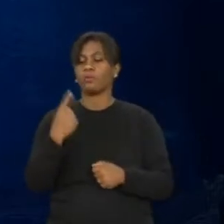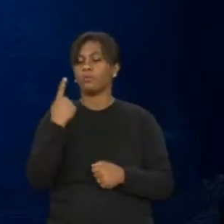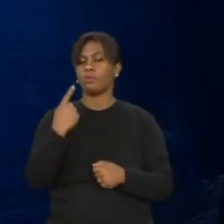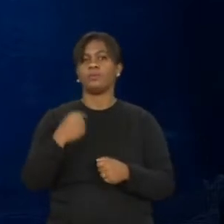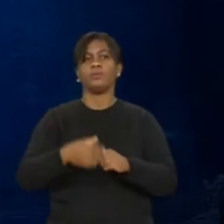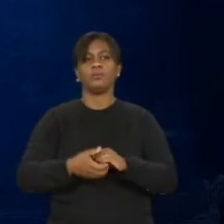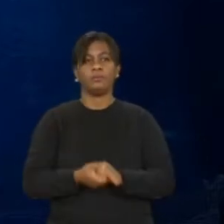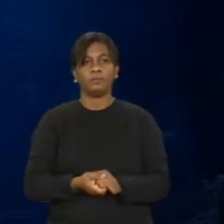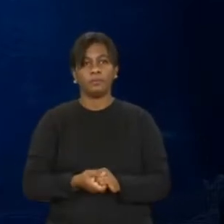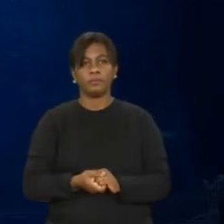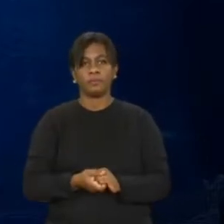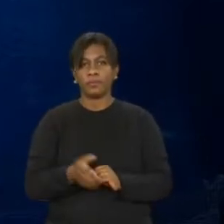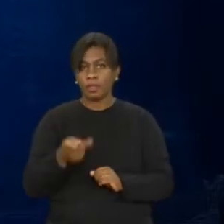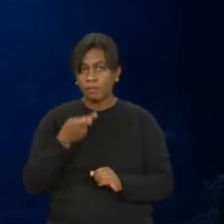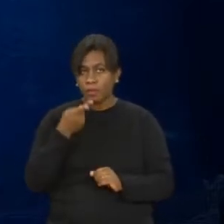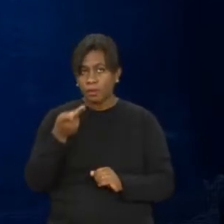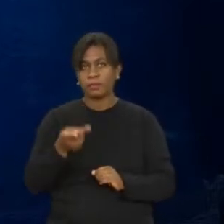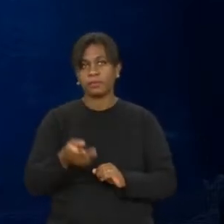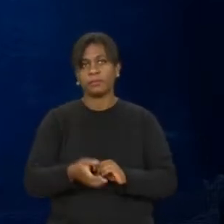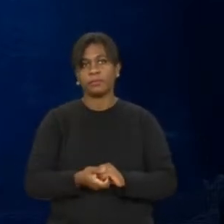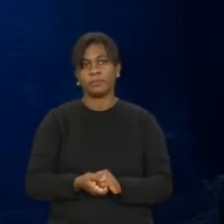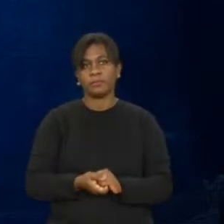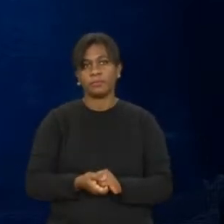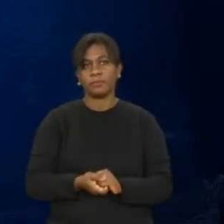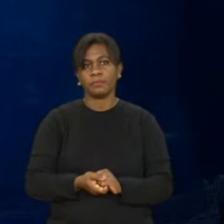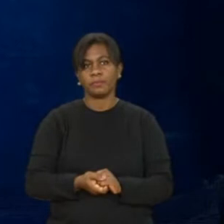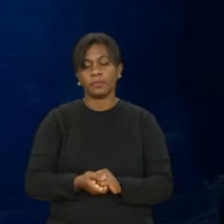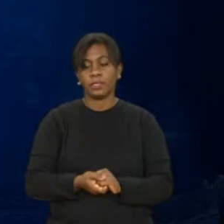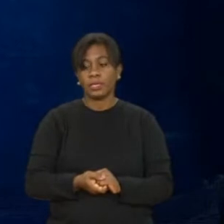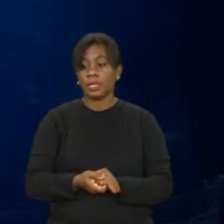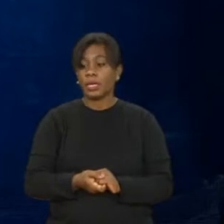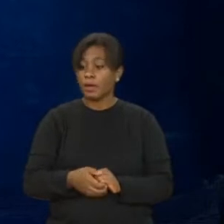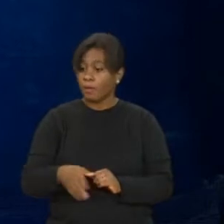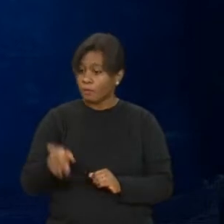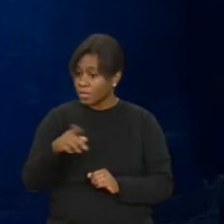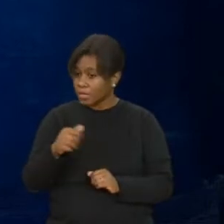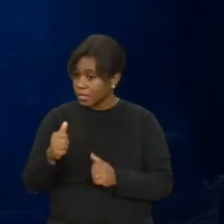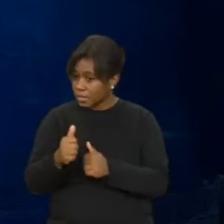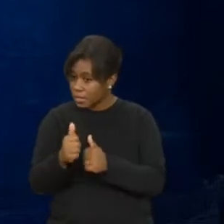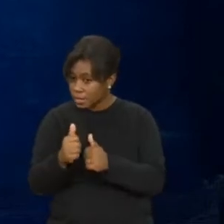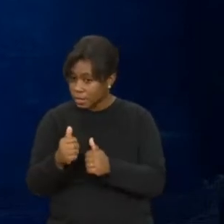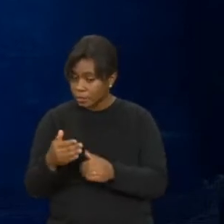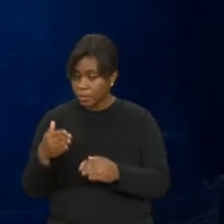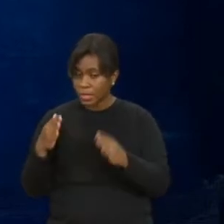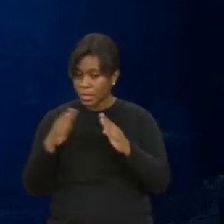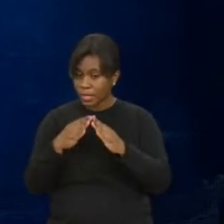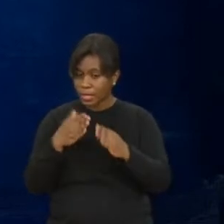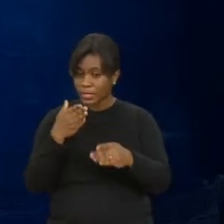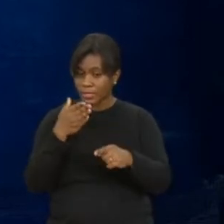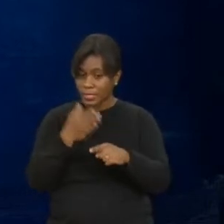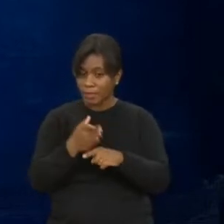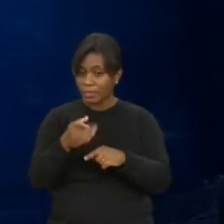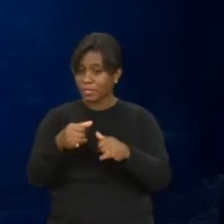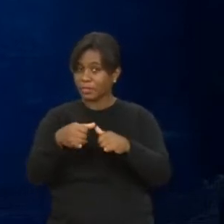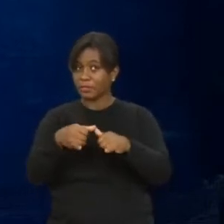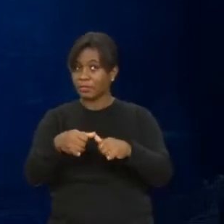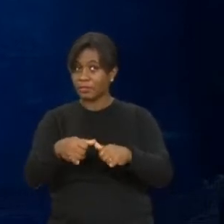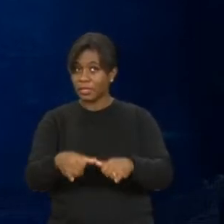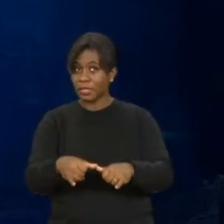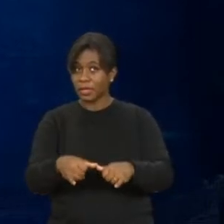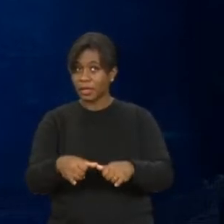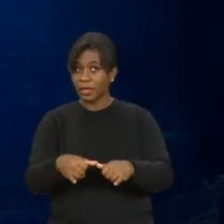E dizia-lhe: na casa em que entrardes, ficai nela